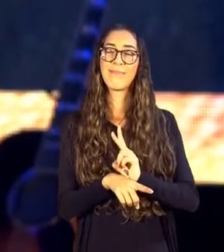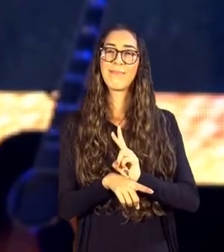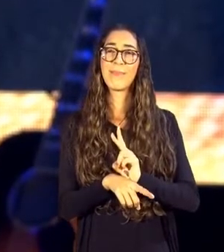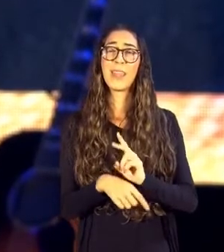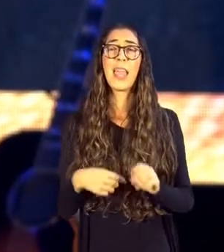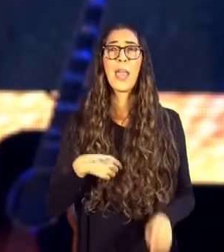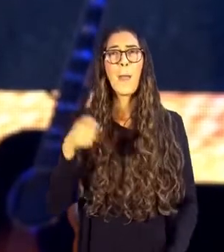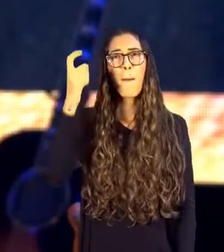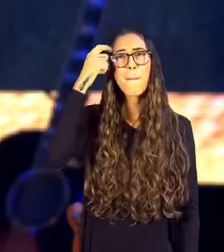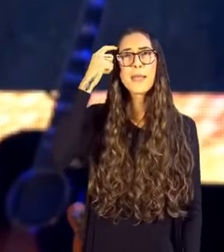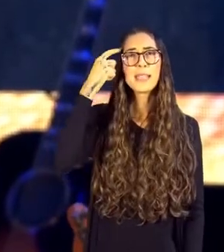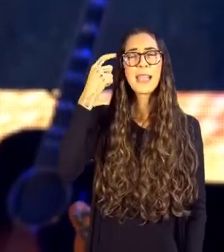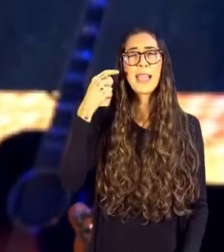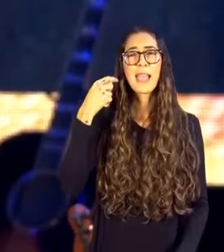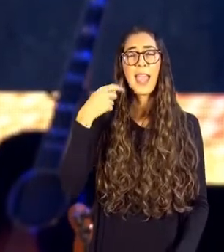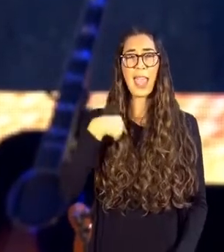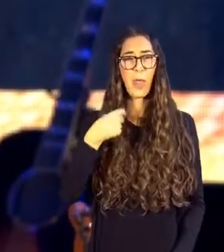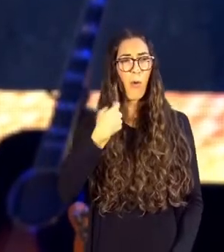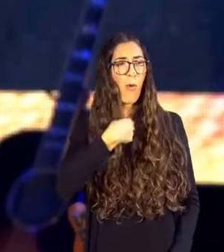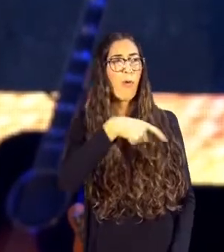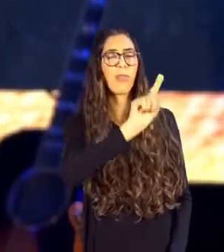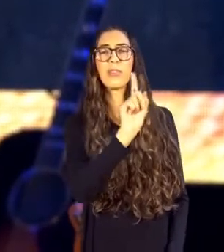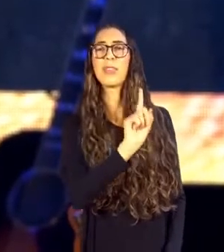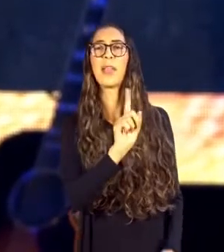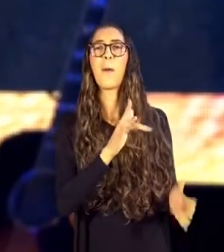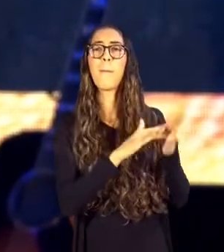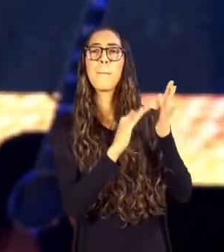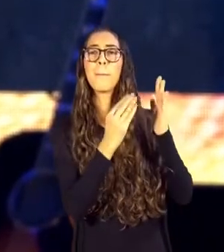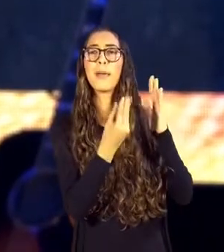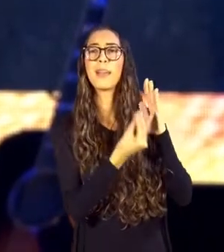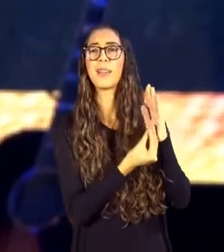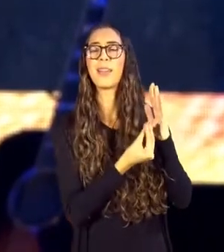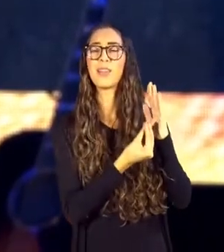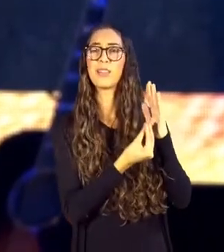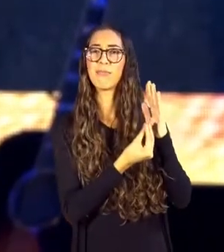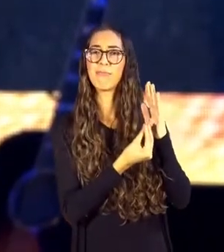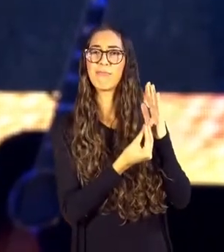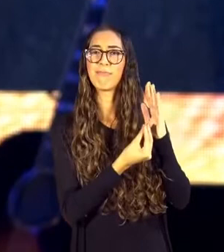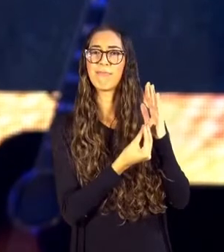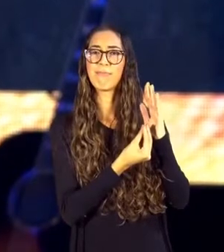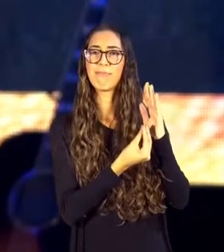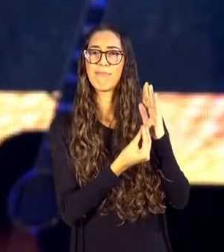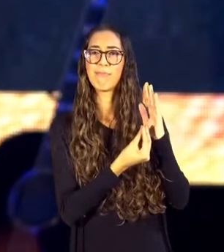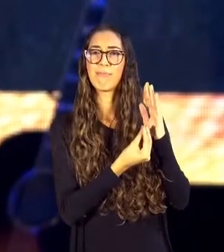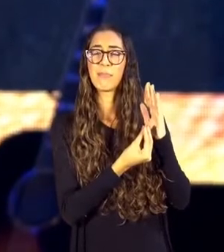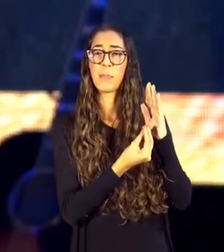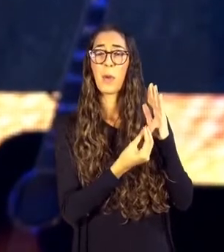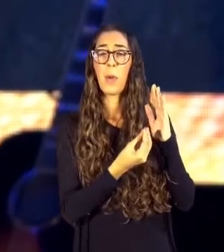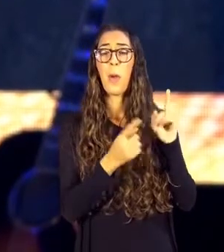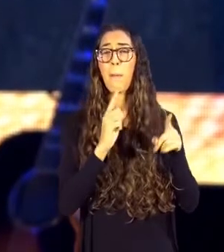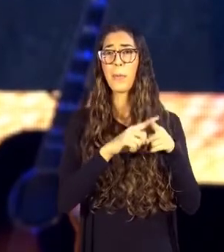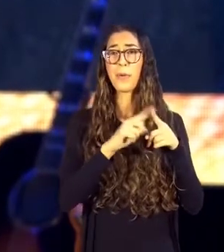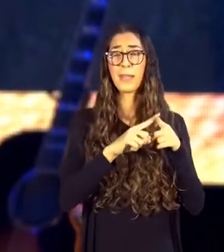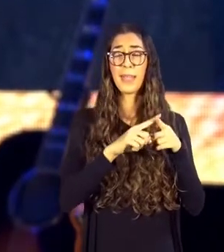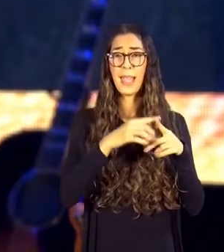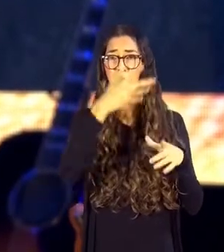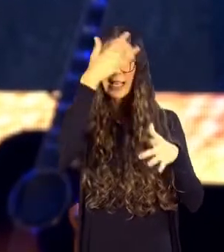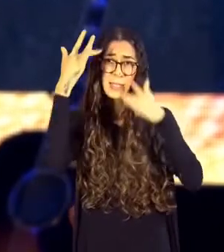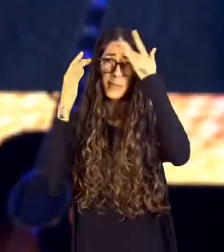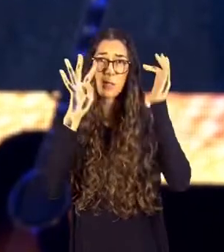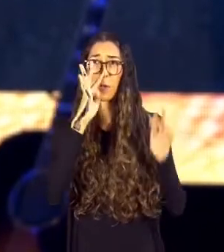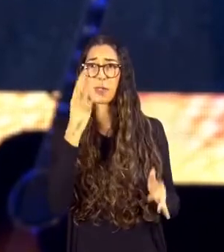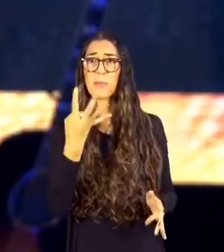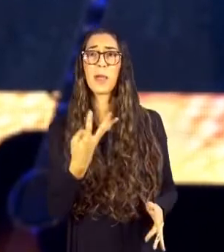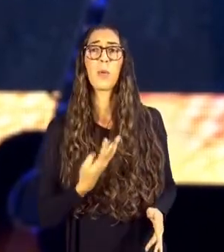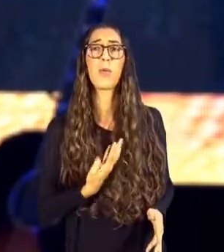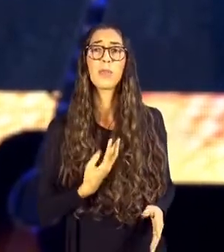eu estava decidido. Eu falei, é verdade. E você aceita o pensamento, é verdade. Por que eu vou para a igreja? Ninguém vai me aceitar.